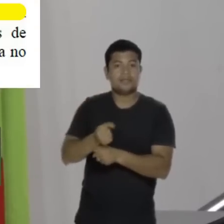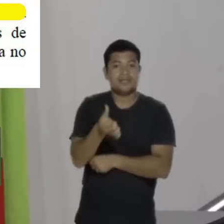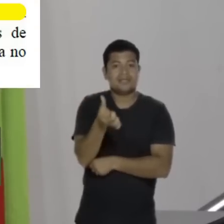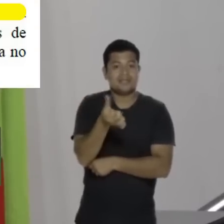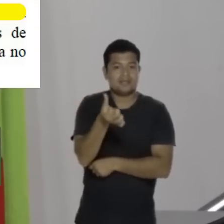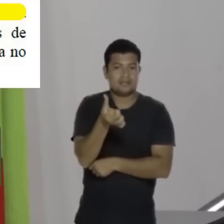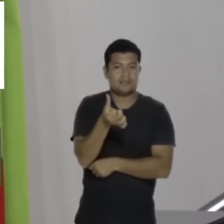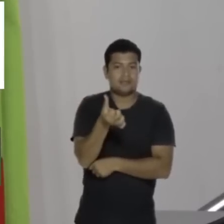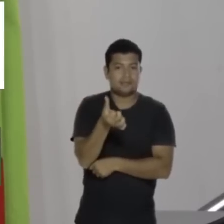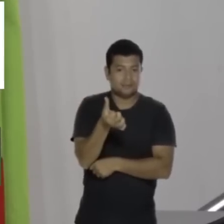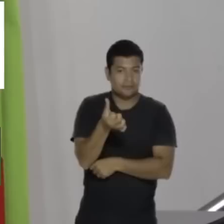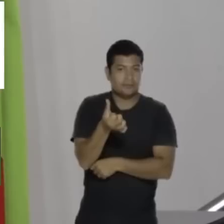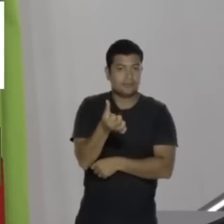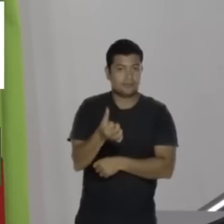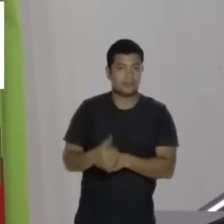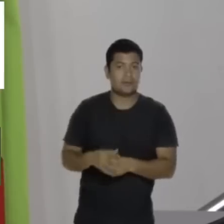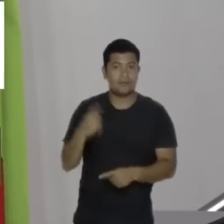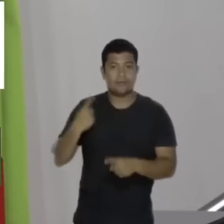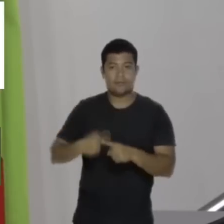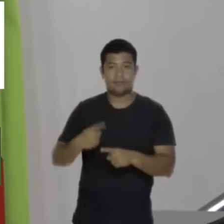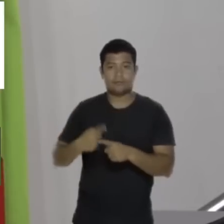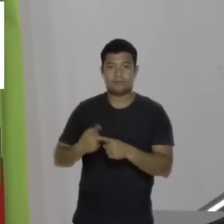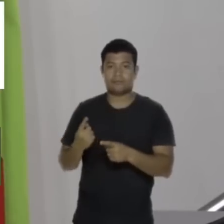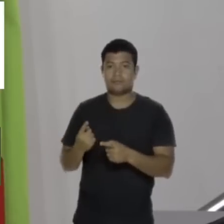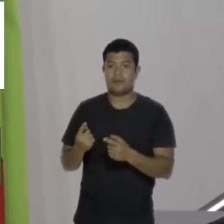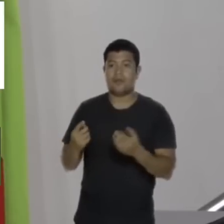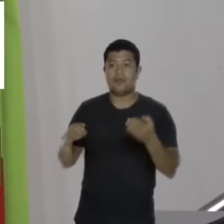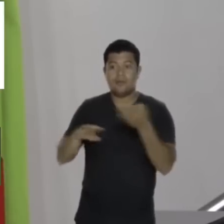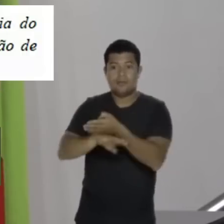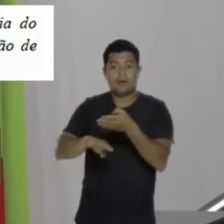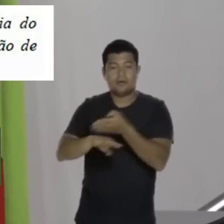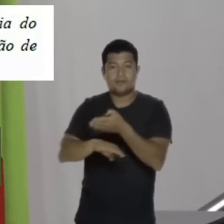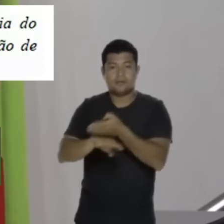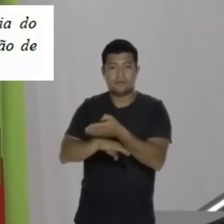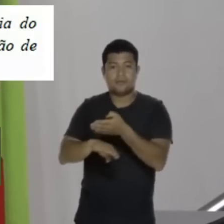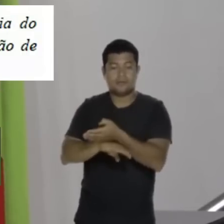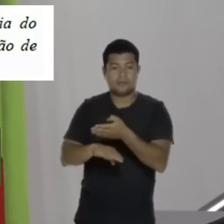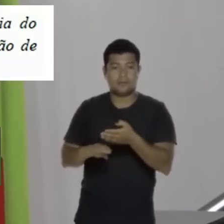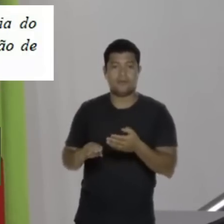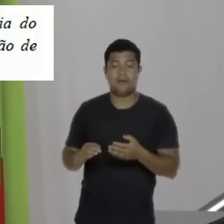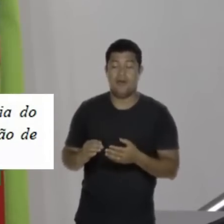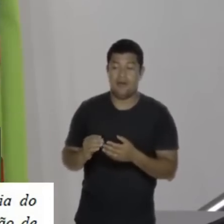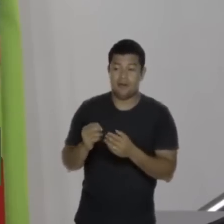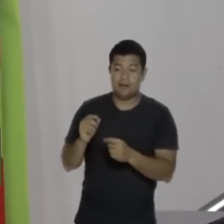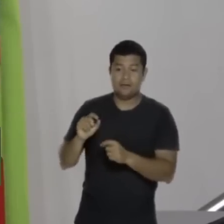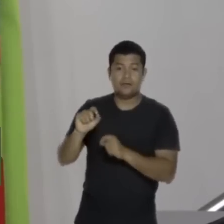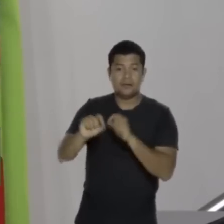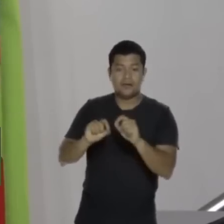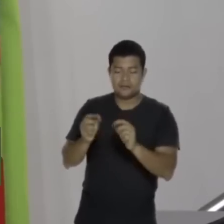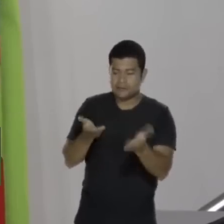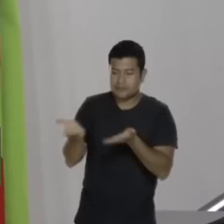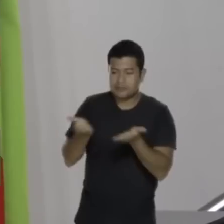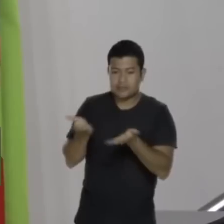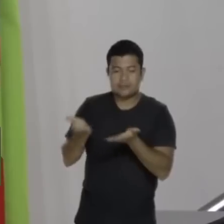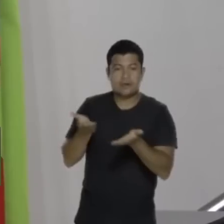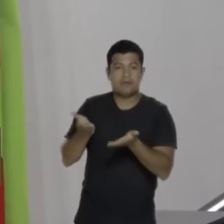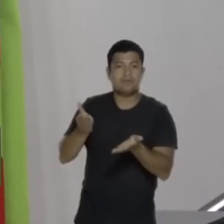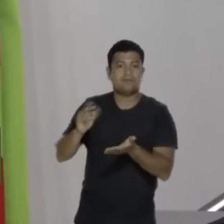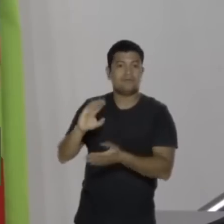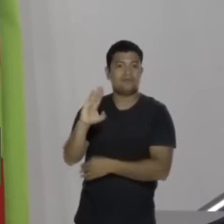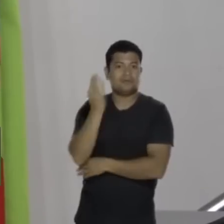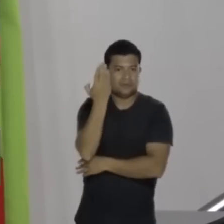de 6 anos, por envolvimento em fraude licitatória para 4 desses shows. Em 15